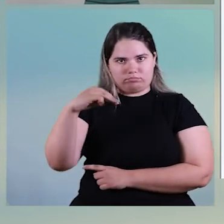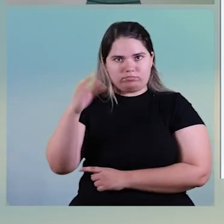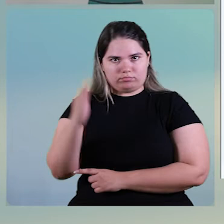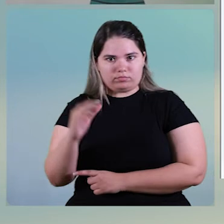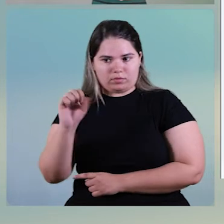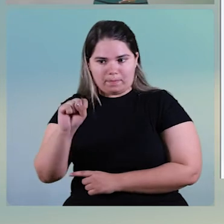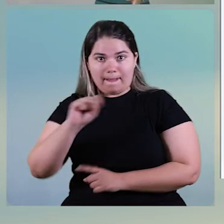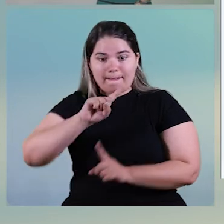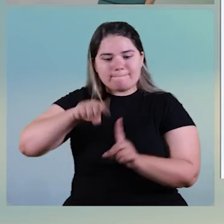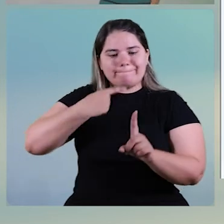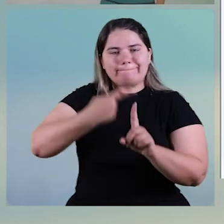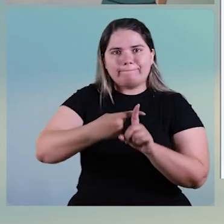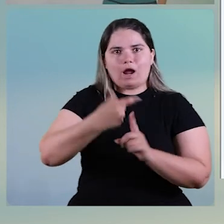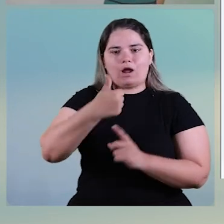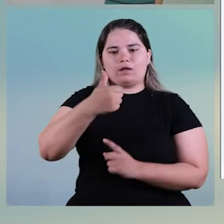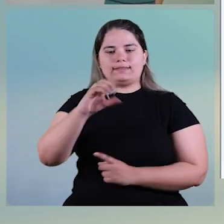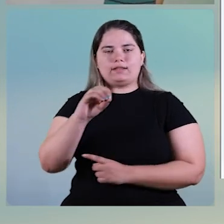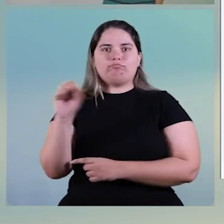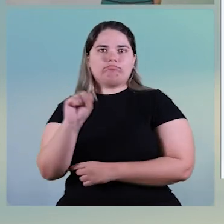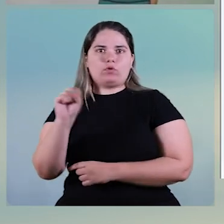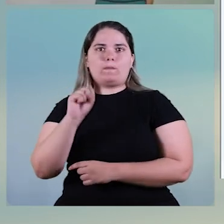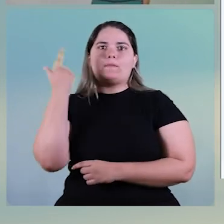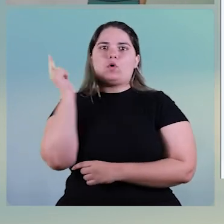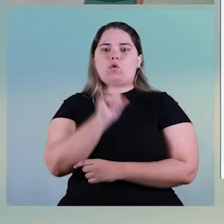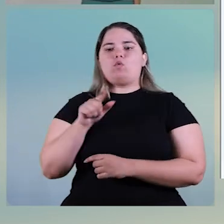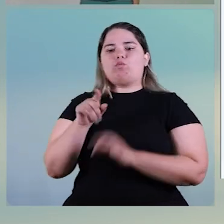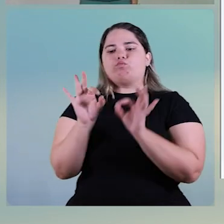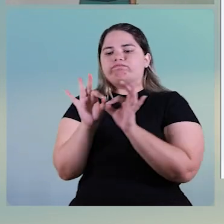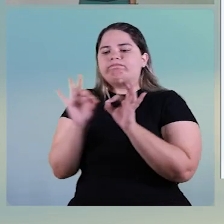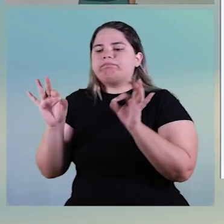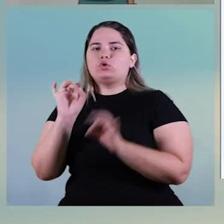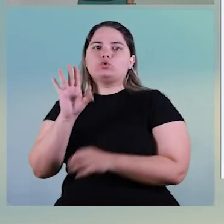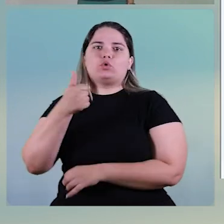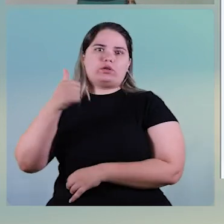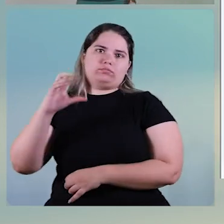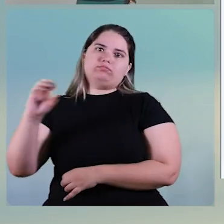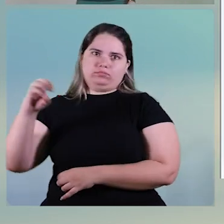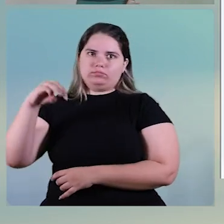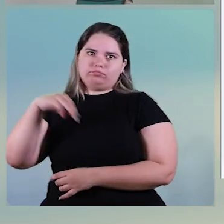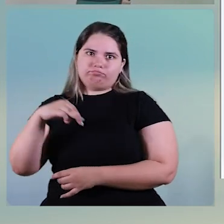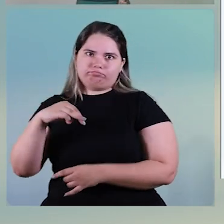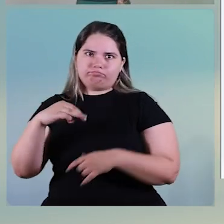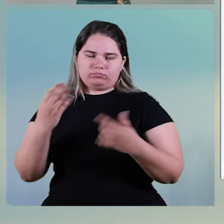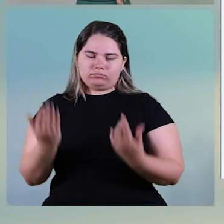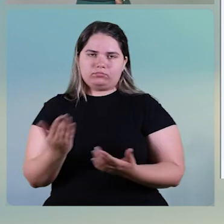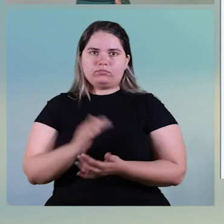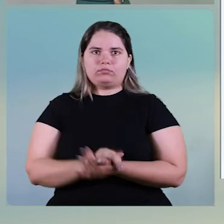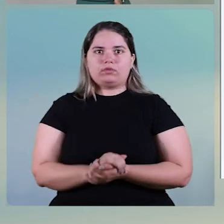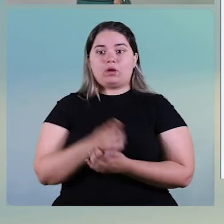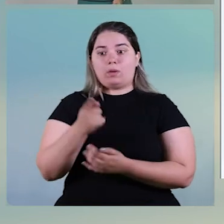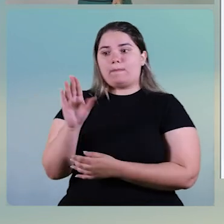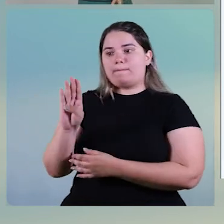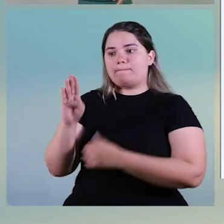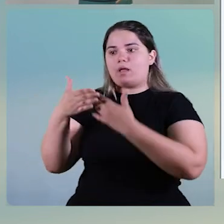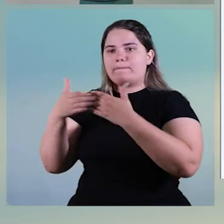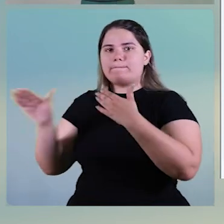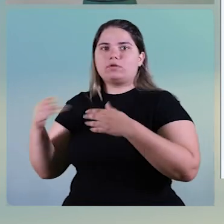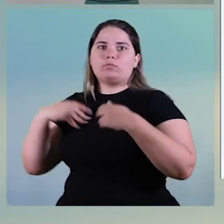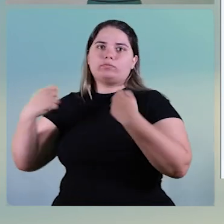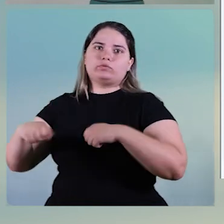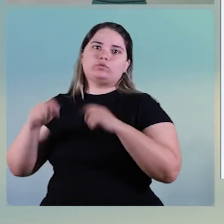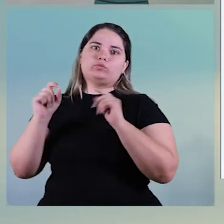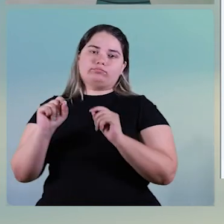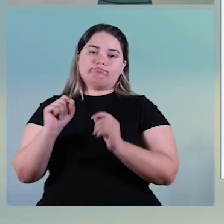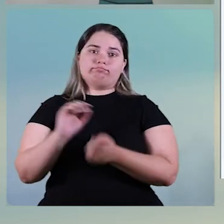10 segundos para o automóvel ficar a 100 metros do semáforo A. Para o semáforo B abrir, o que é que vai acontecer agora? Ora,